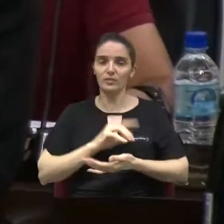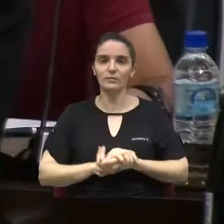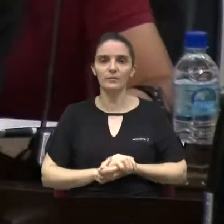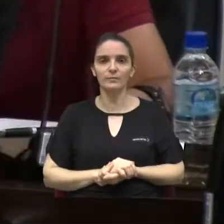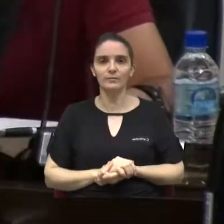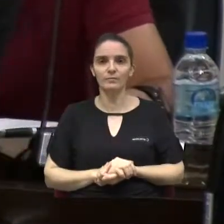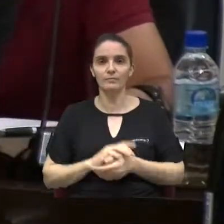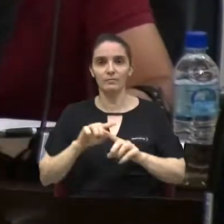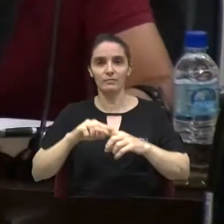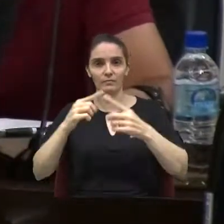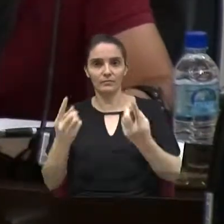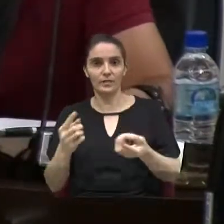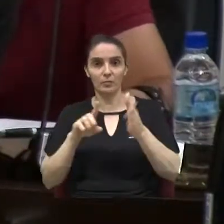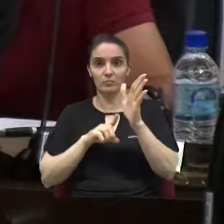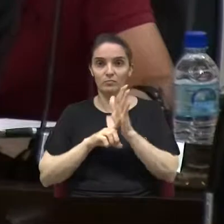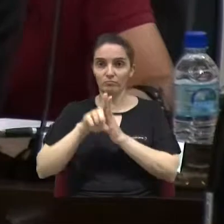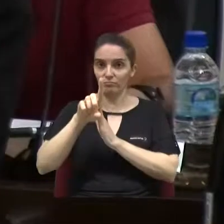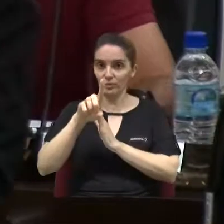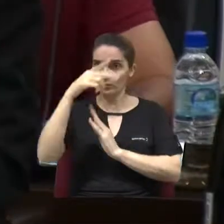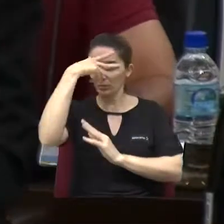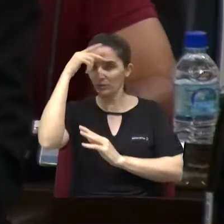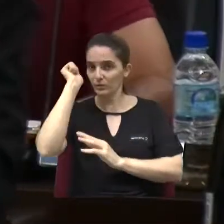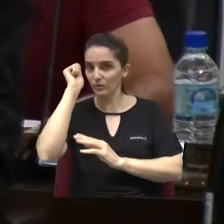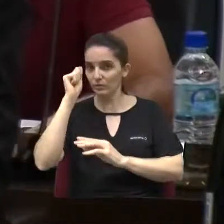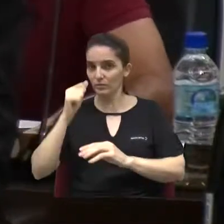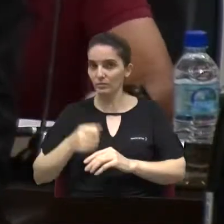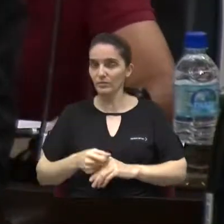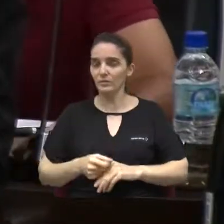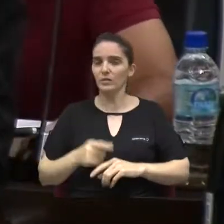pela preocupação desta questão.